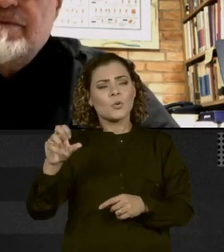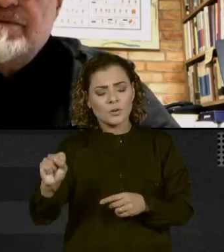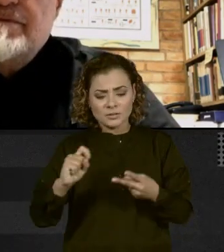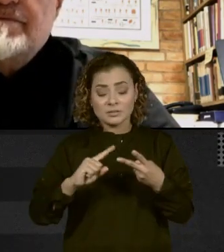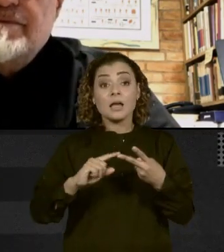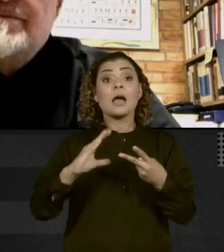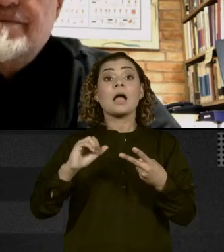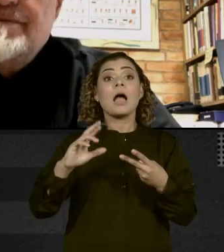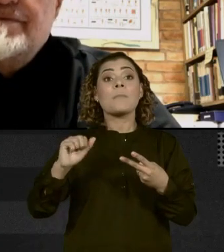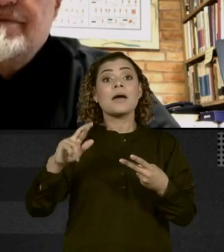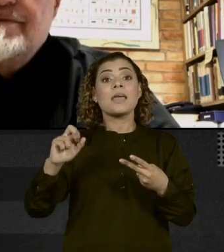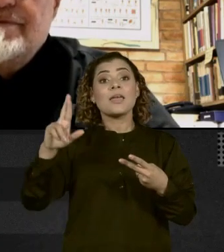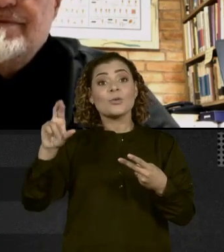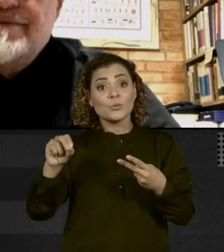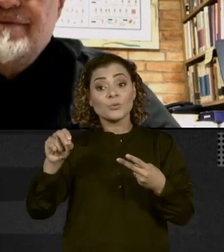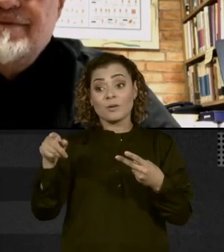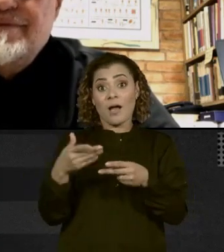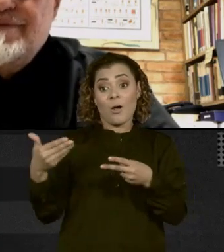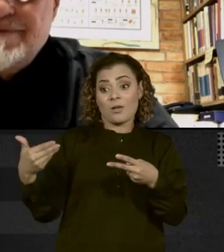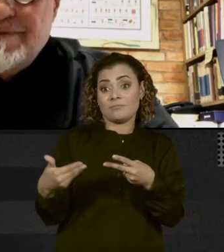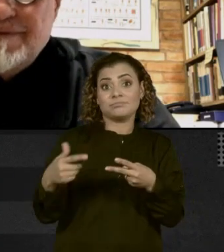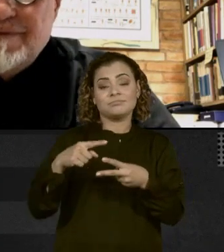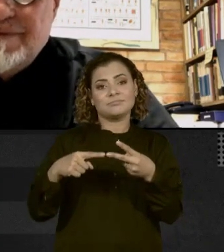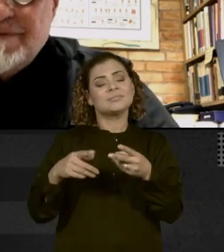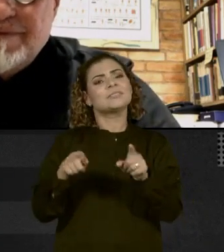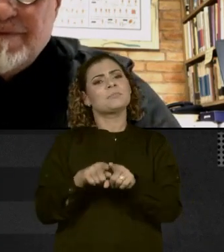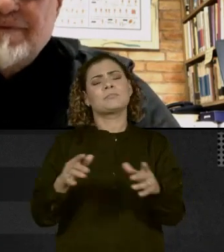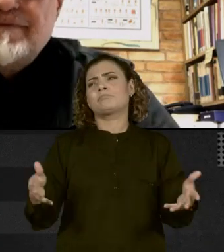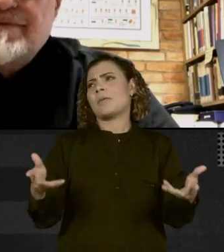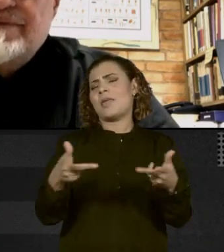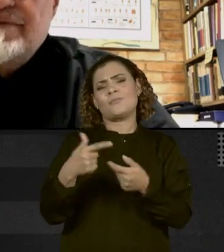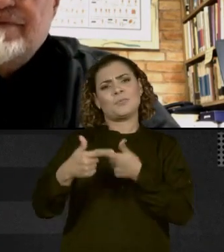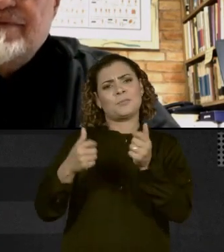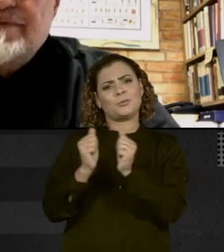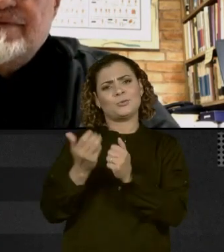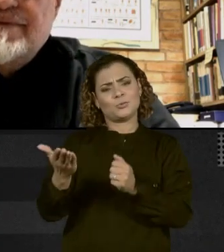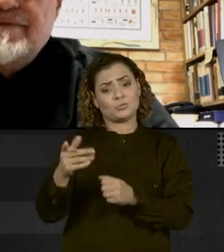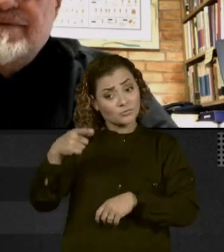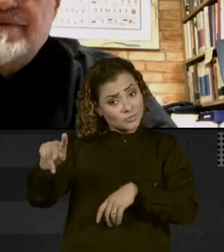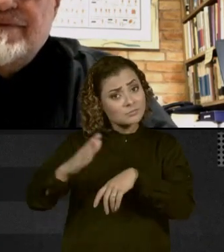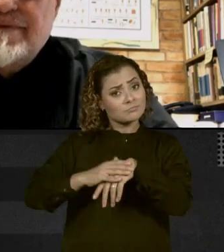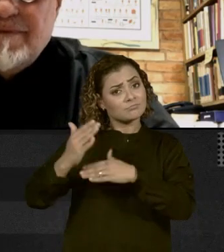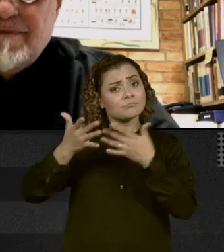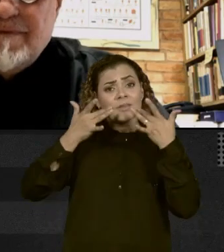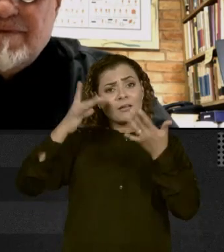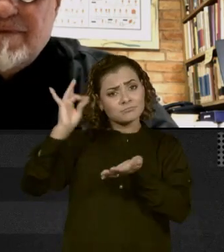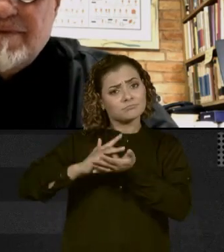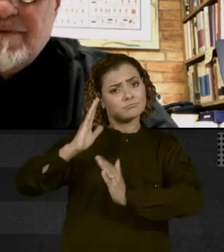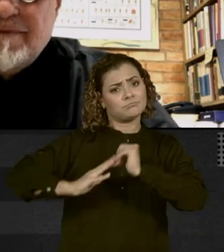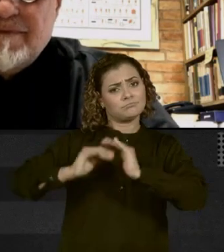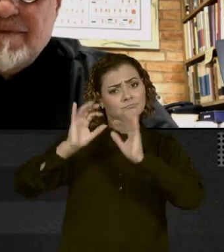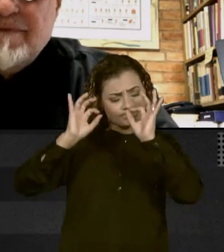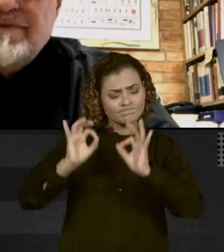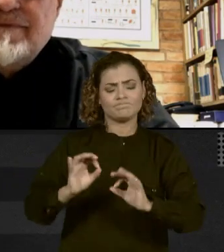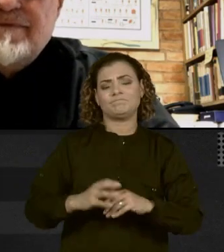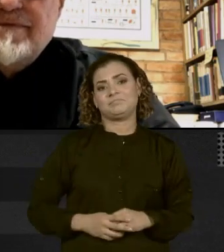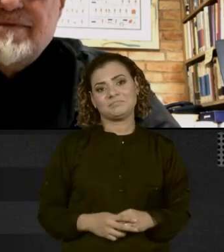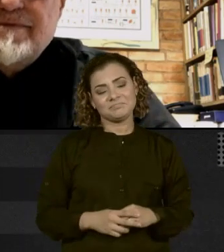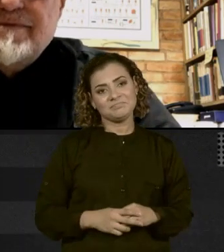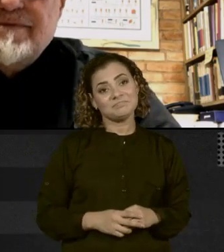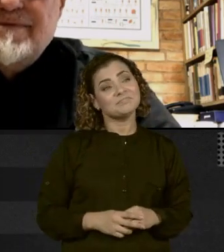algumas oportunidades de trabalhar juntos, sempre muito felizes, né? O Pantaleão, as Visitadoras, e agora